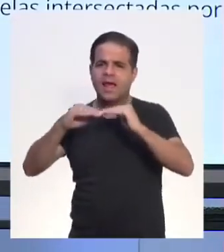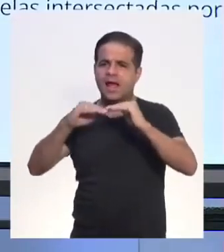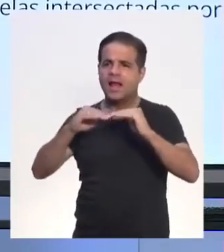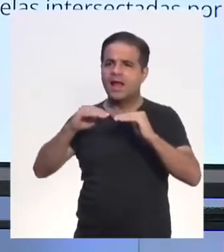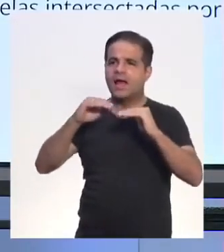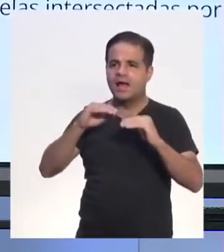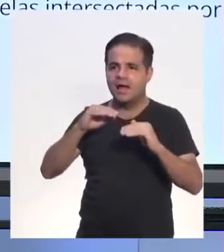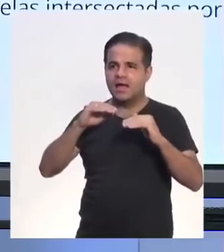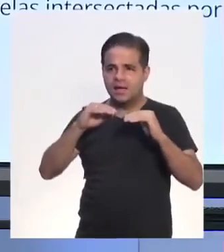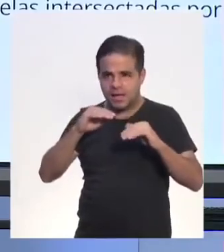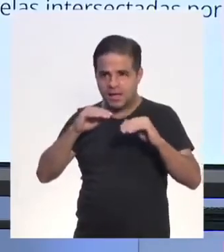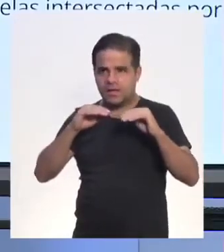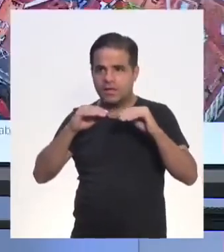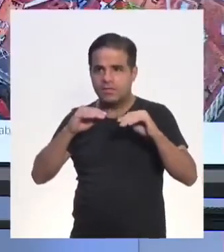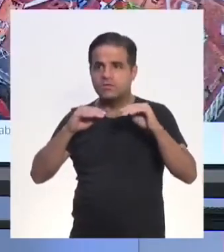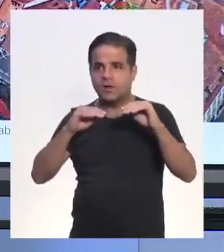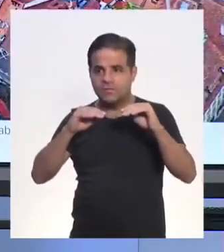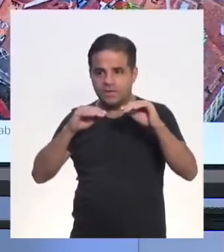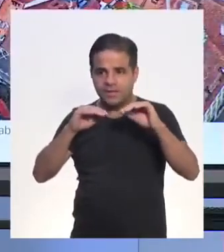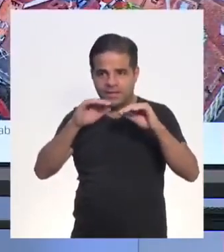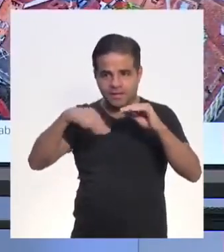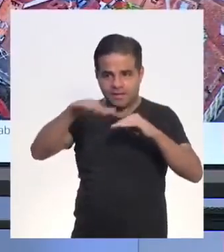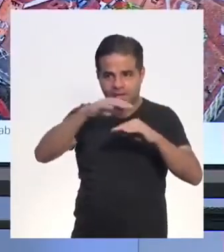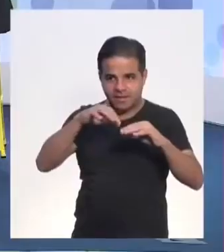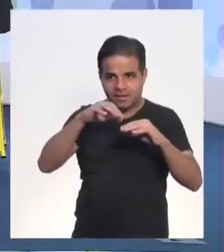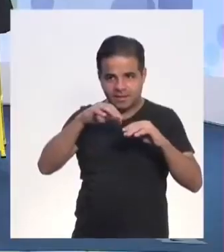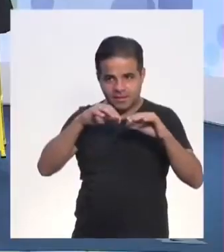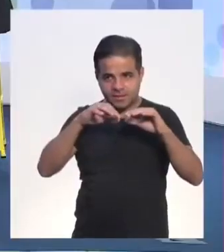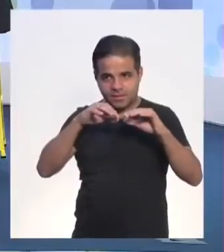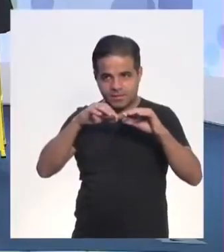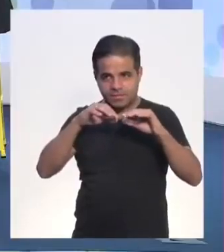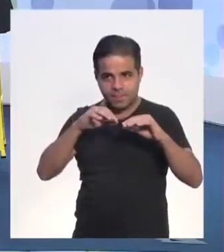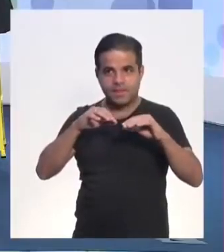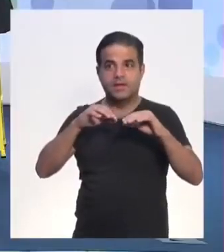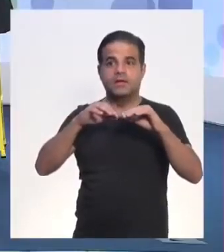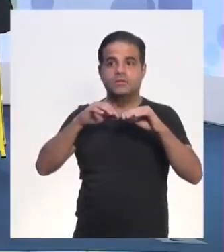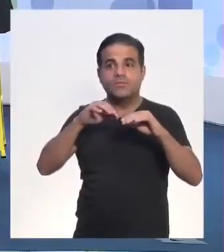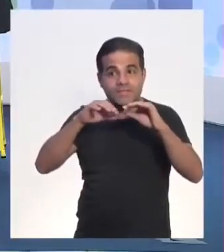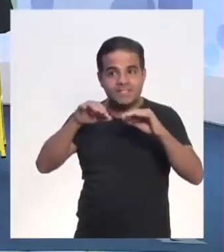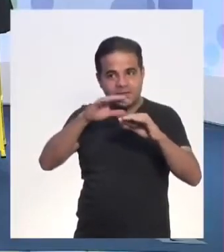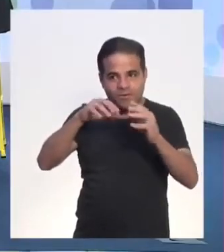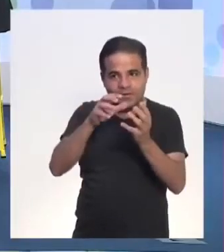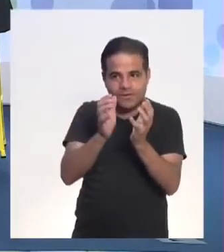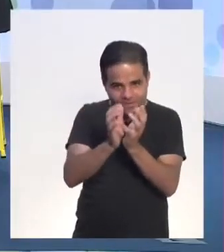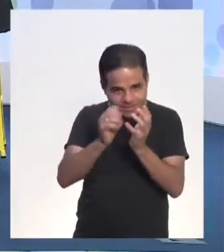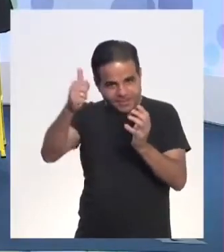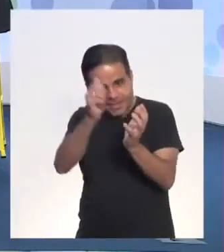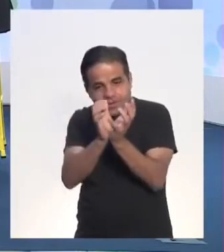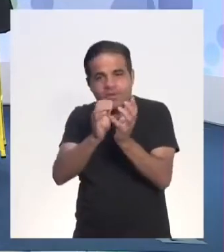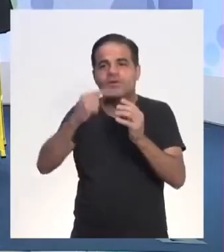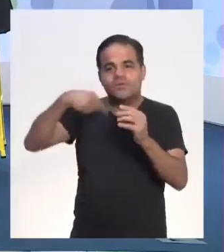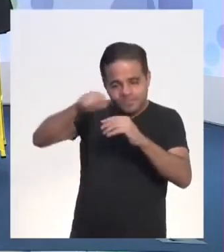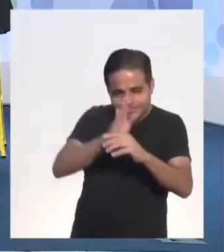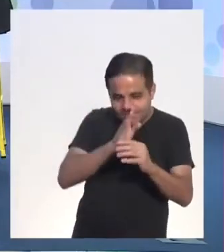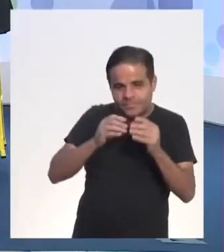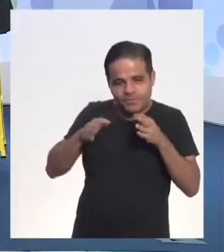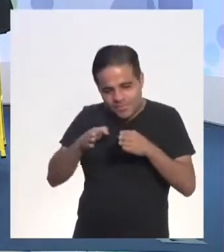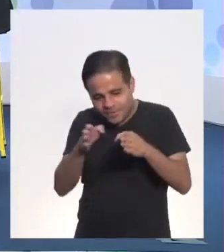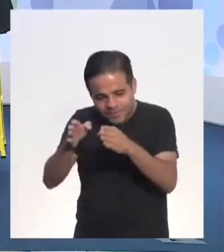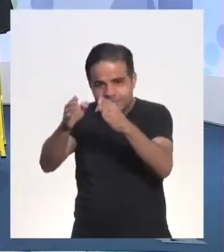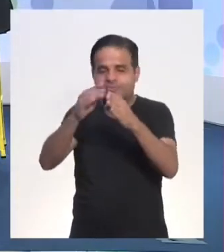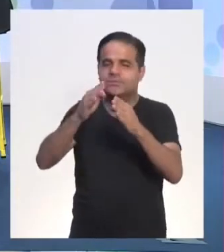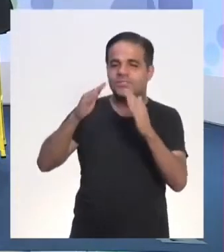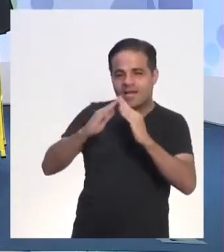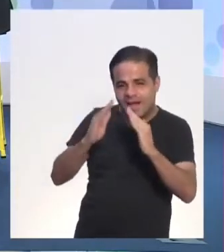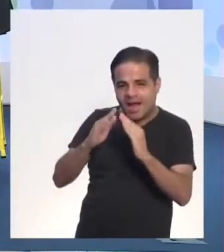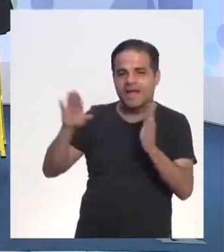comum, Alessandra? Então, a gente não usa tanto quando a gente comenta, por exemplo, o nosso percurso de casa